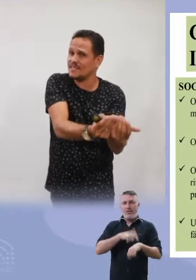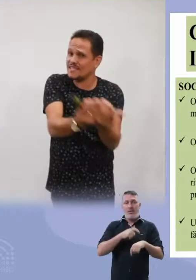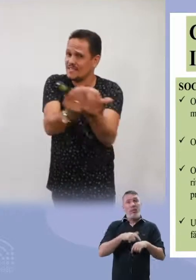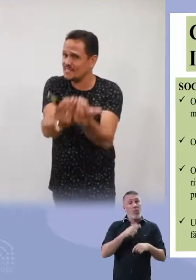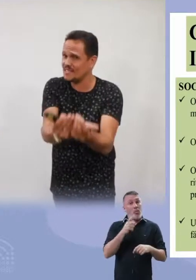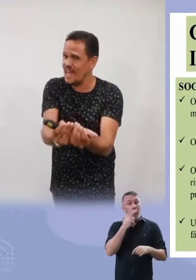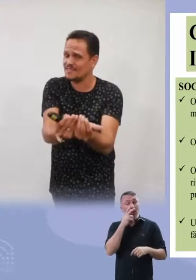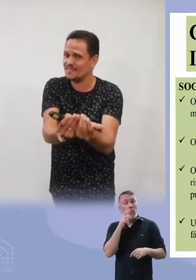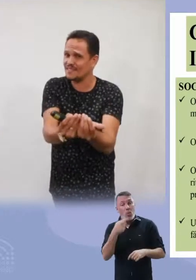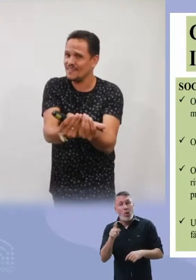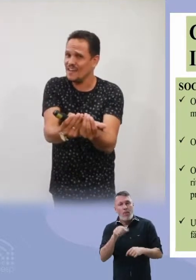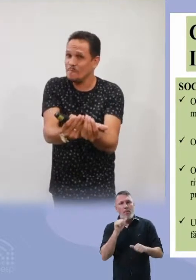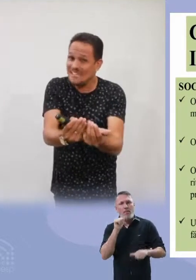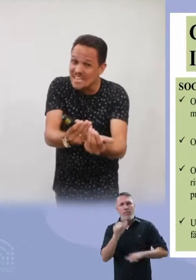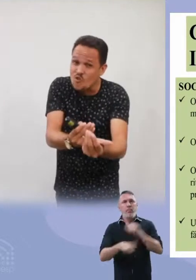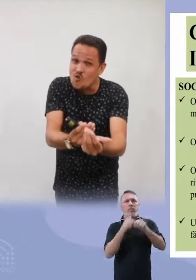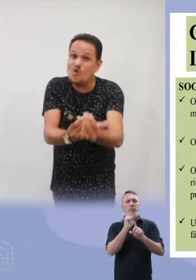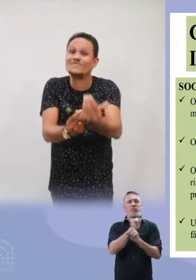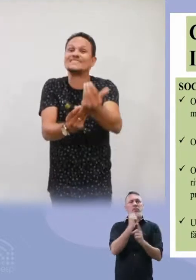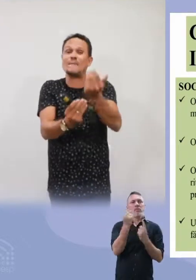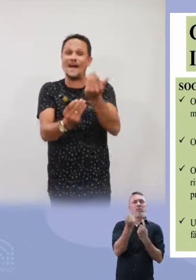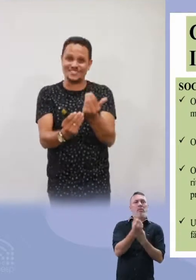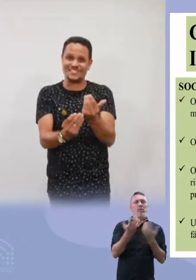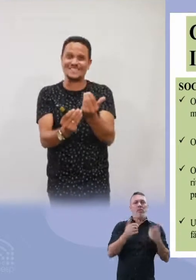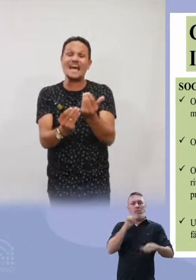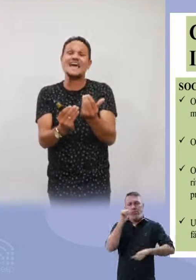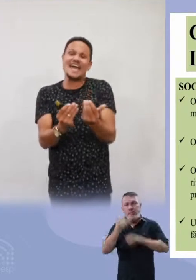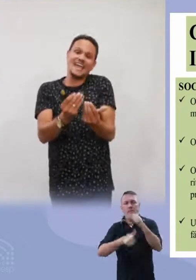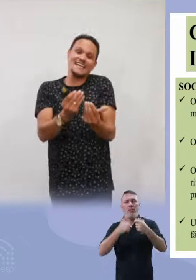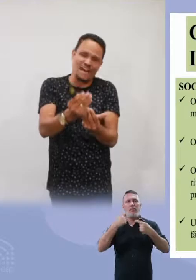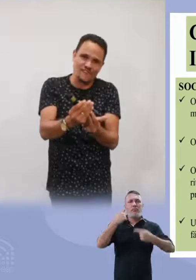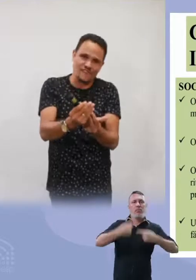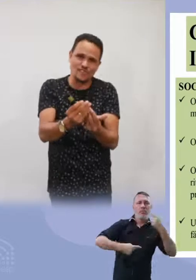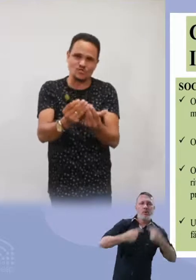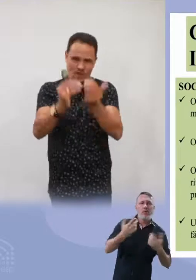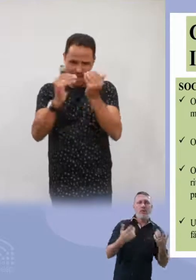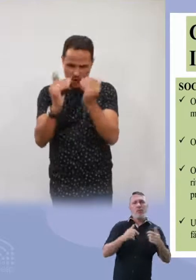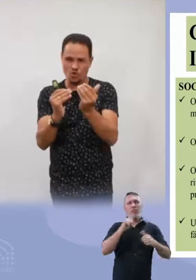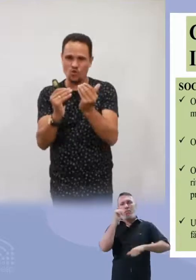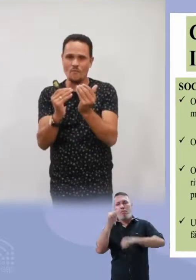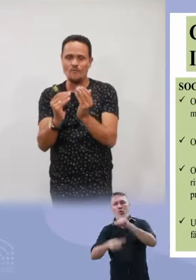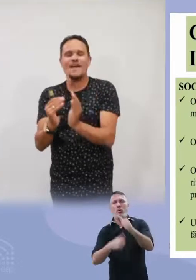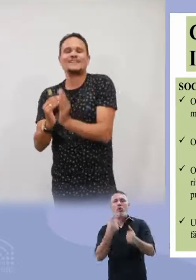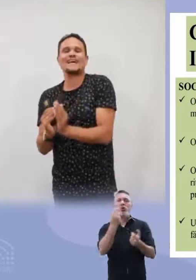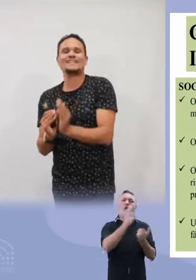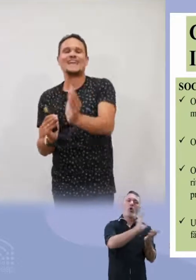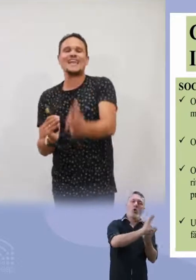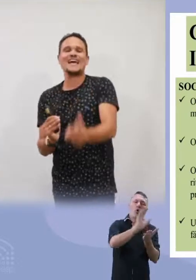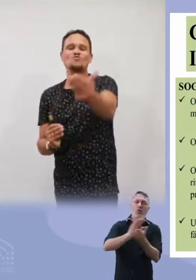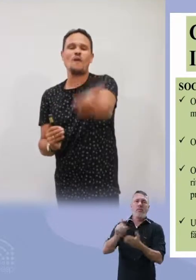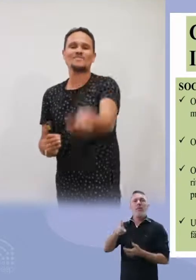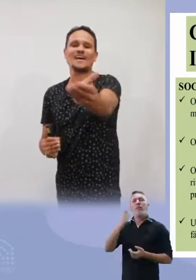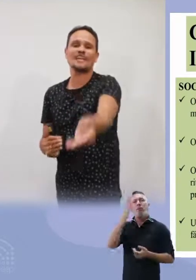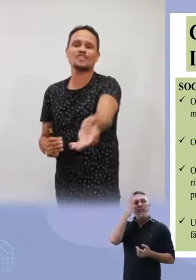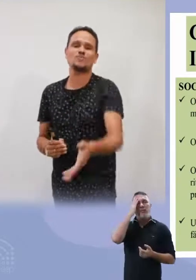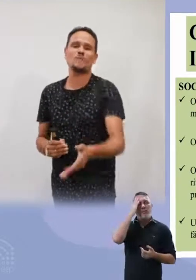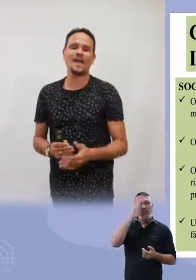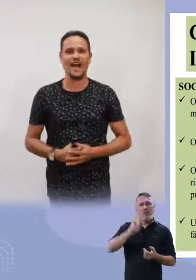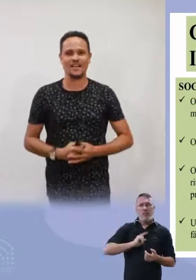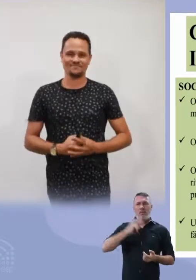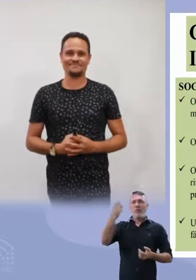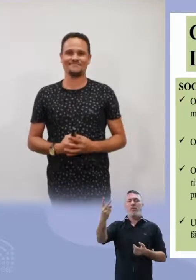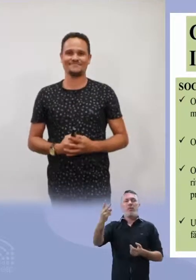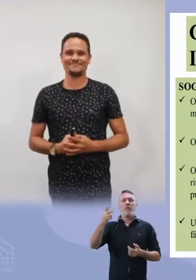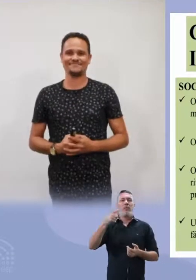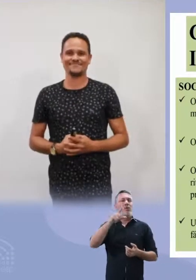rapidez nas grandes cidades. Mas, em contrapartida, esse avanço econômico está atrelado aos baixos salários que eu vou te